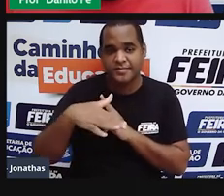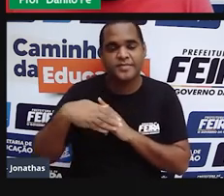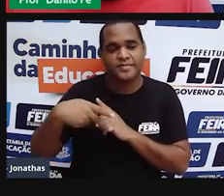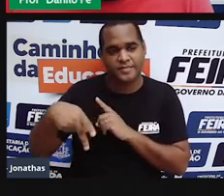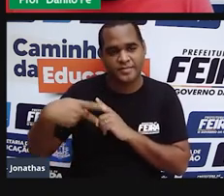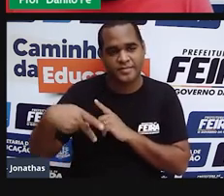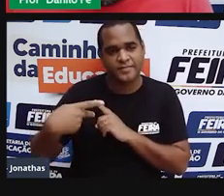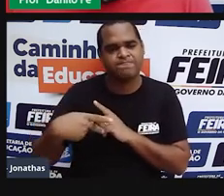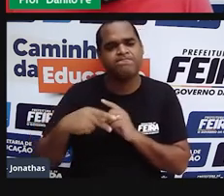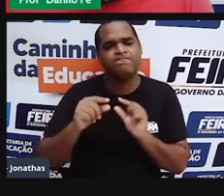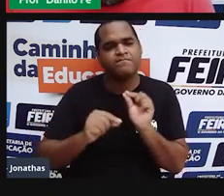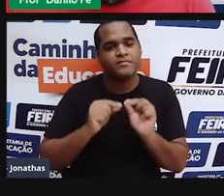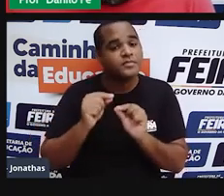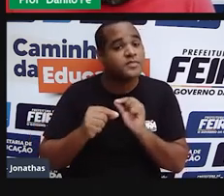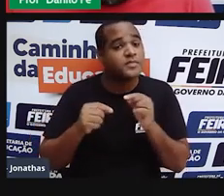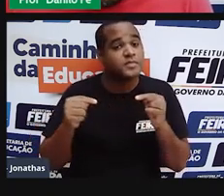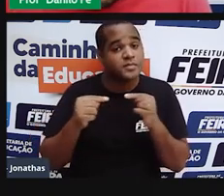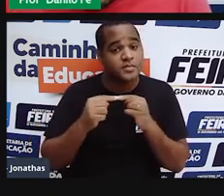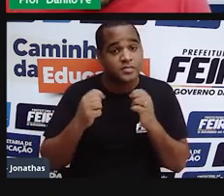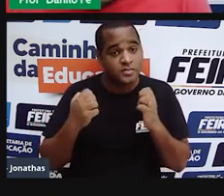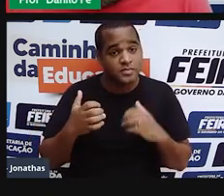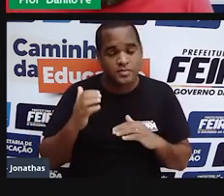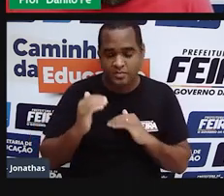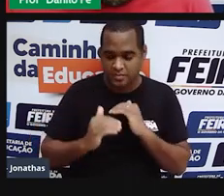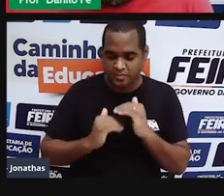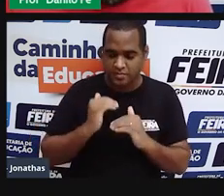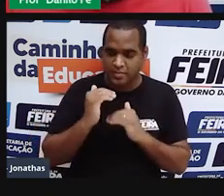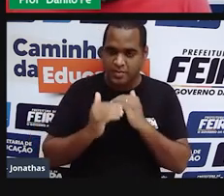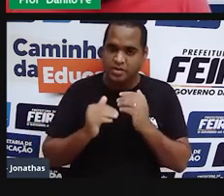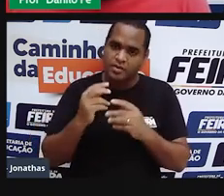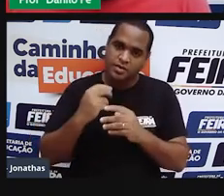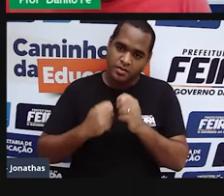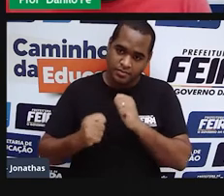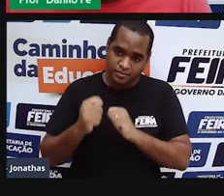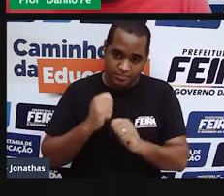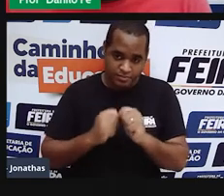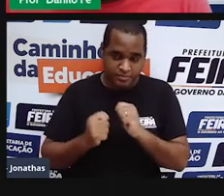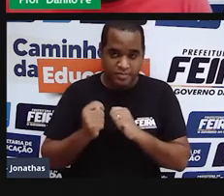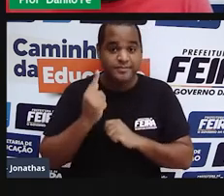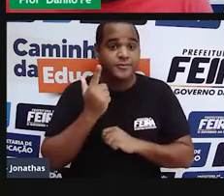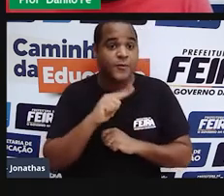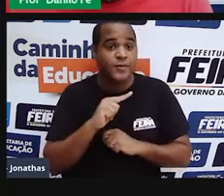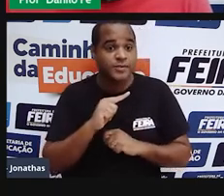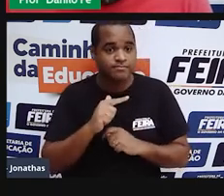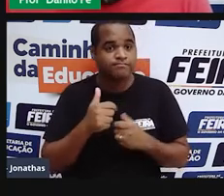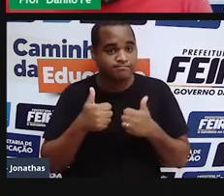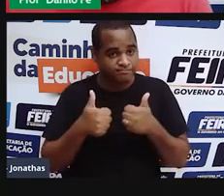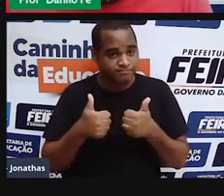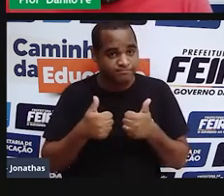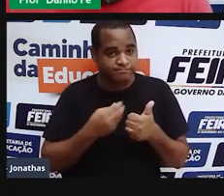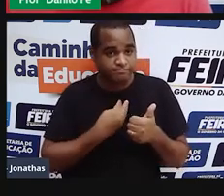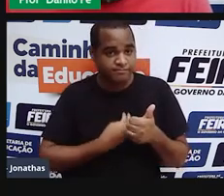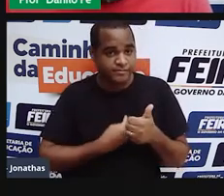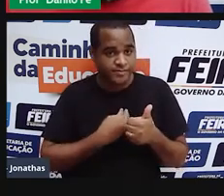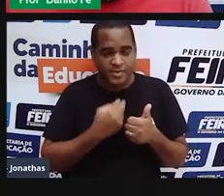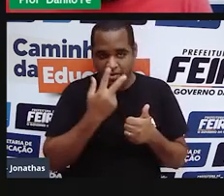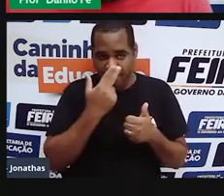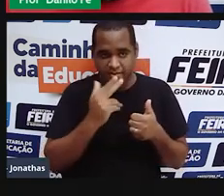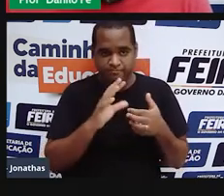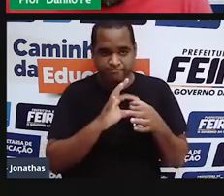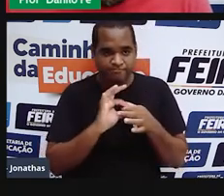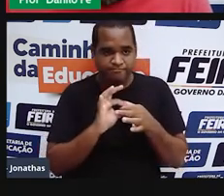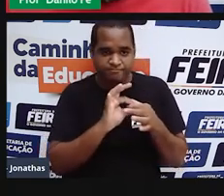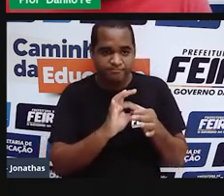Oi e aí está alguns progresso econômico ele vinha conseguir ele somente por conta da